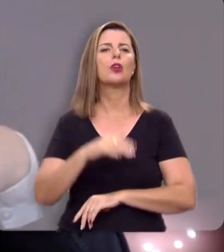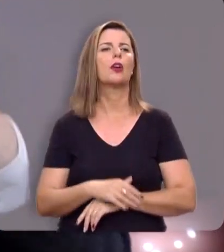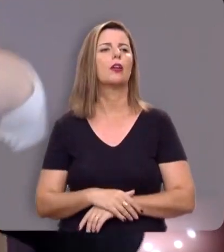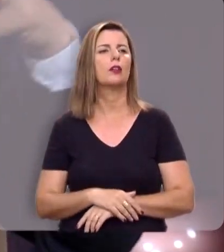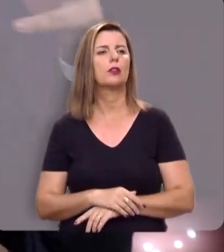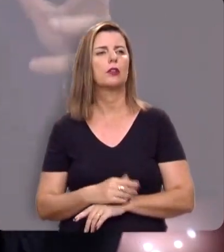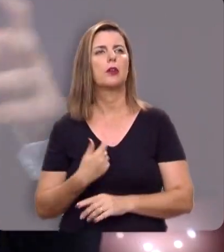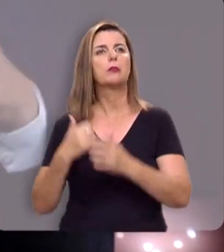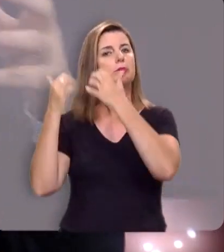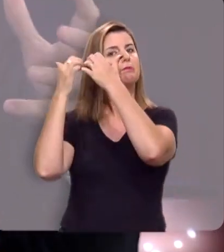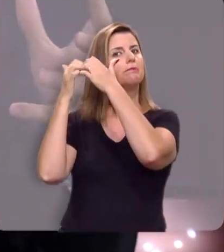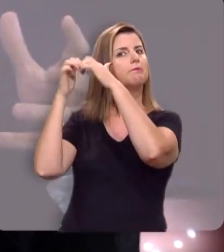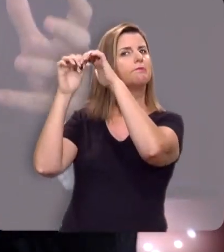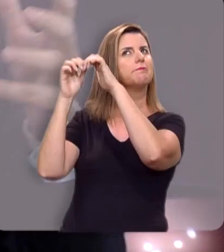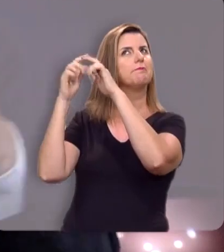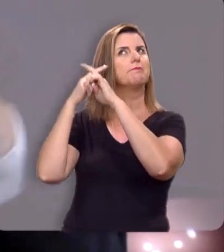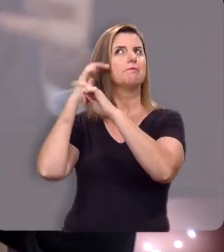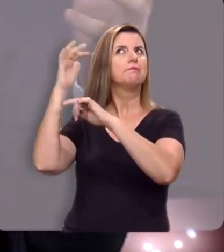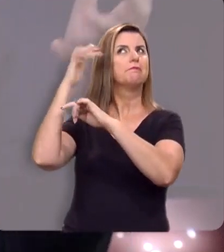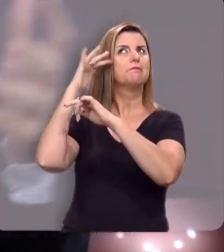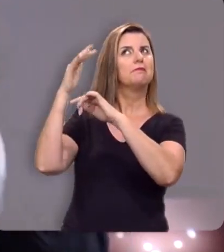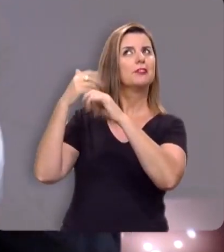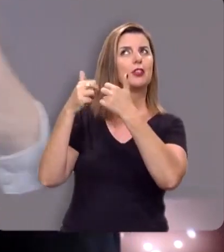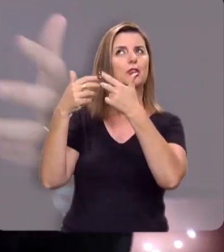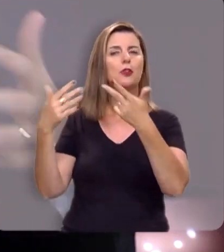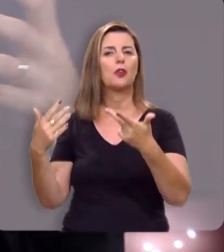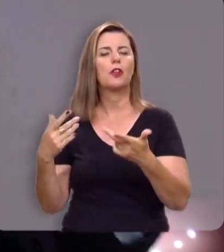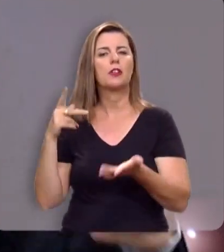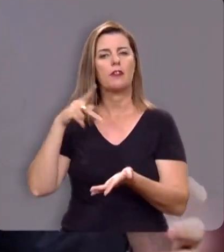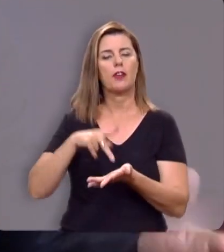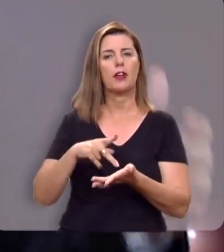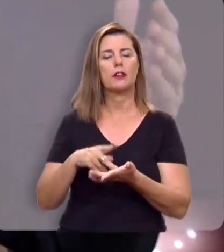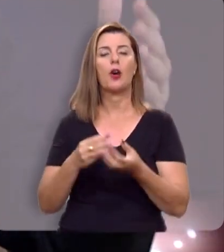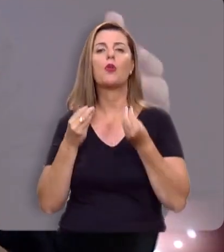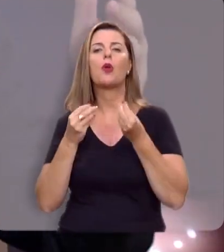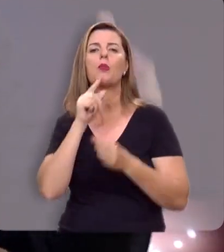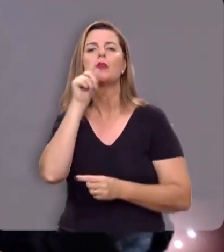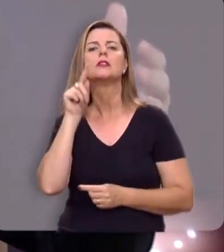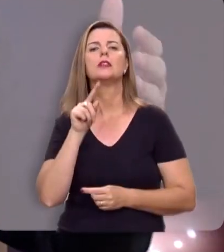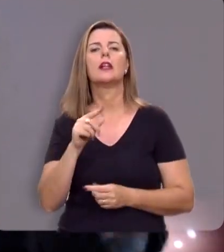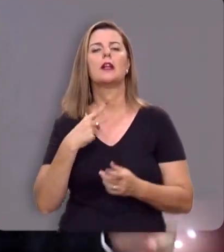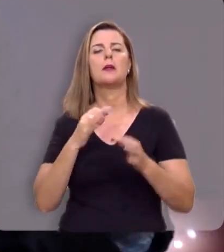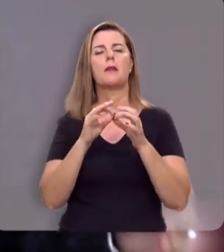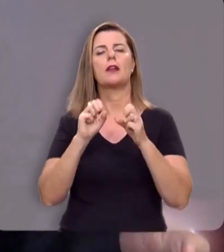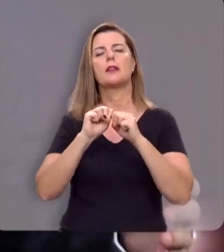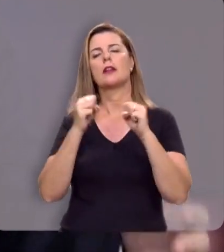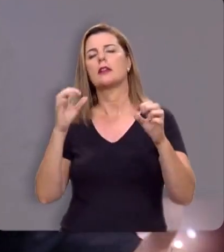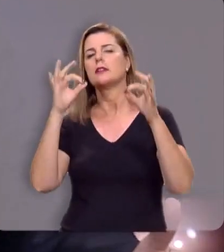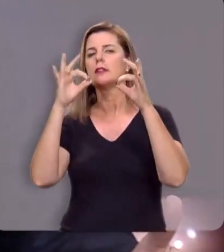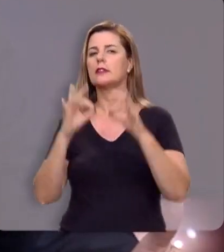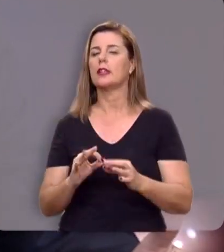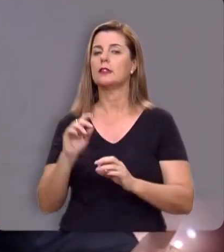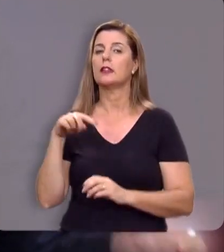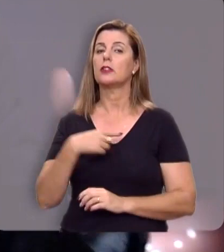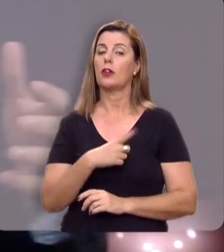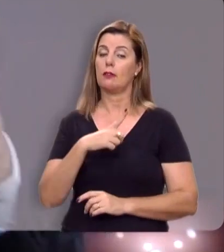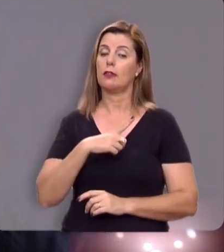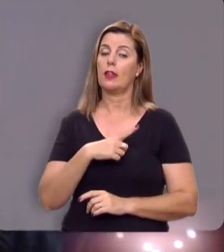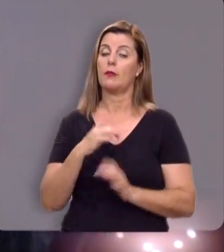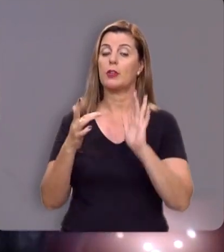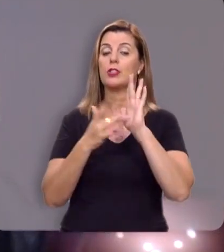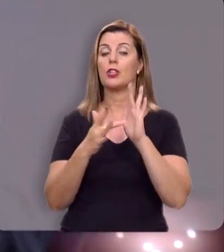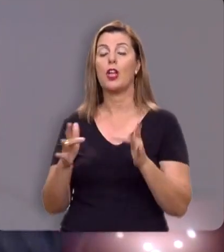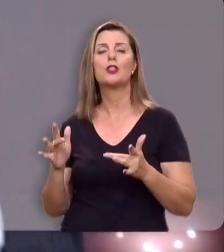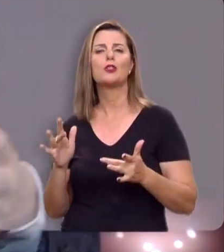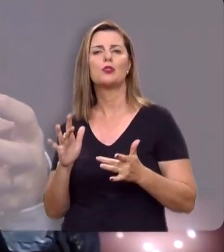fez há pouco. Conjecturar como eu estou fazendo. Conjecturar algumas coisas, né, de fato, como seremos. Mas a grande certeza que nós temos é que